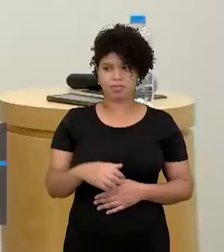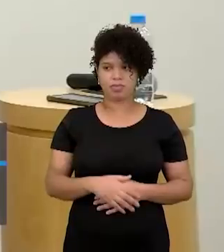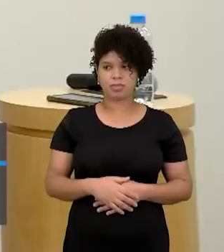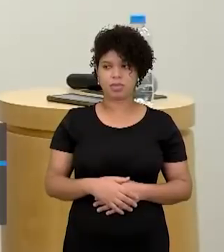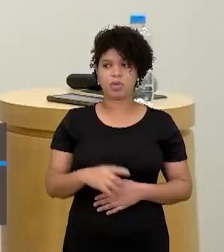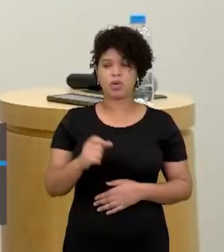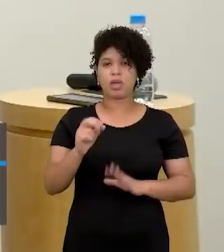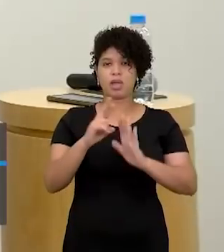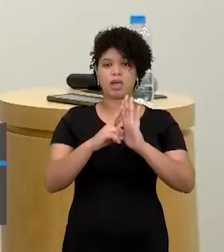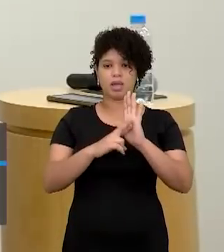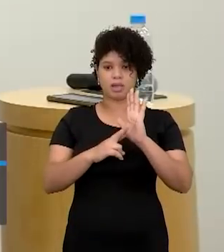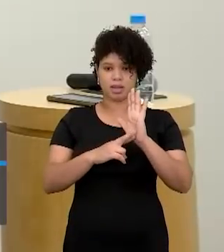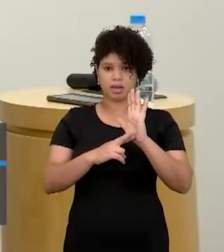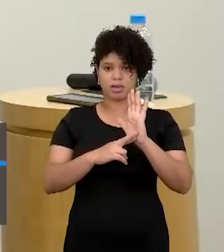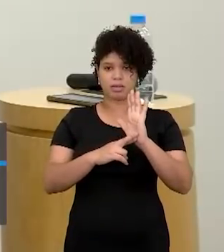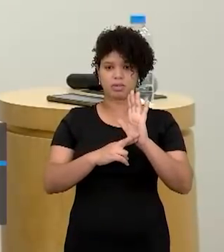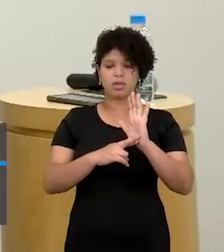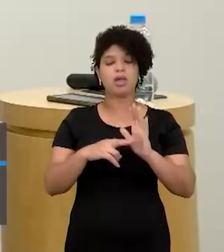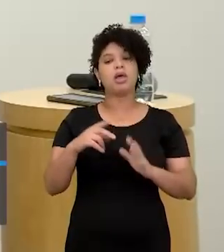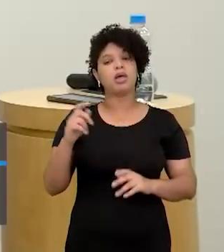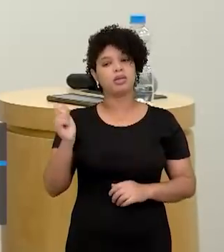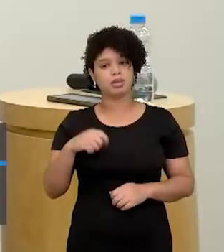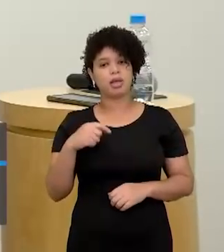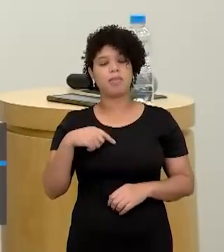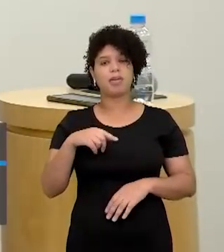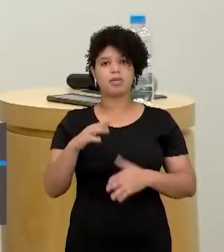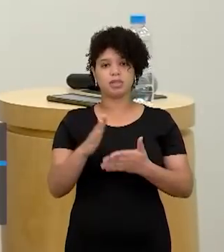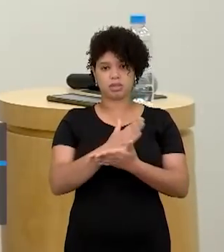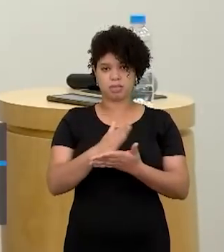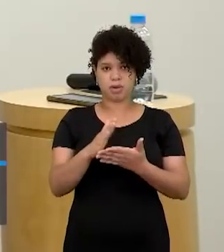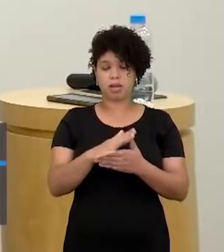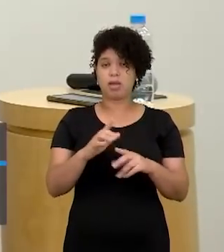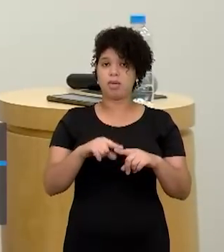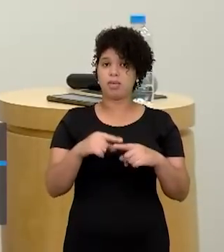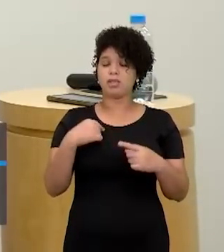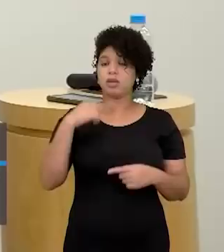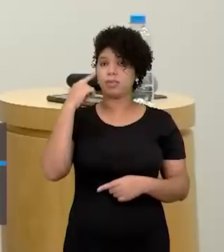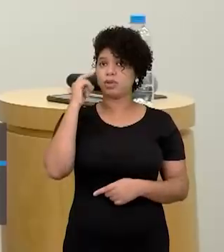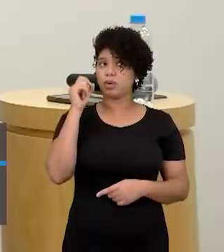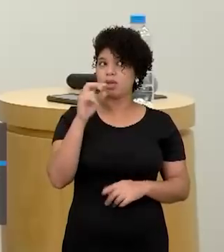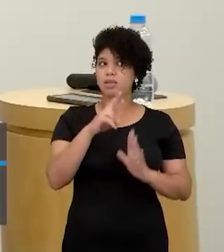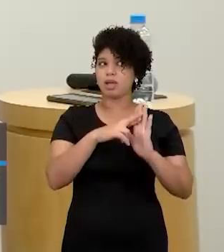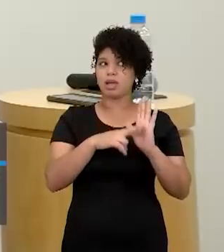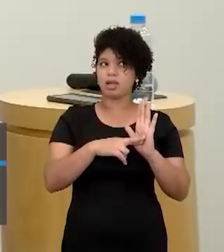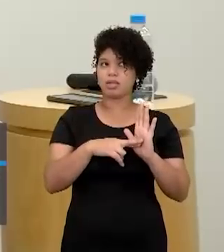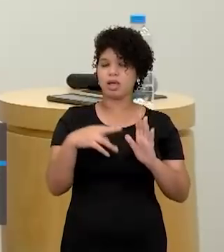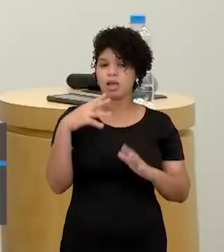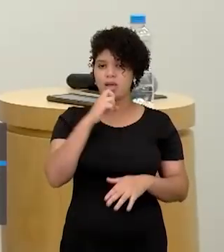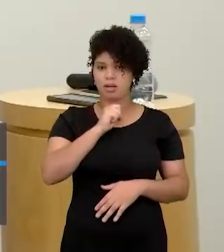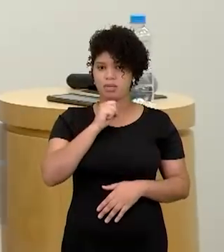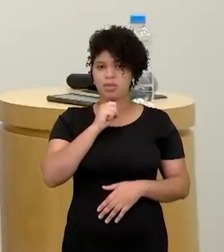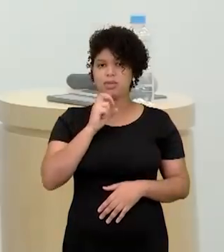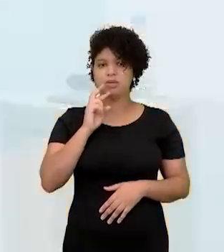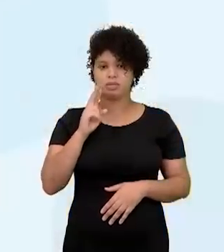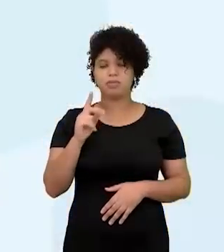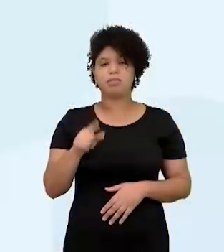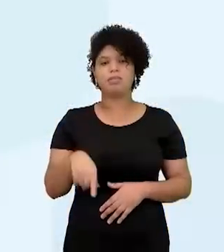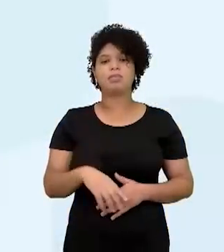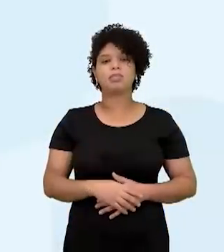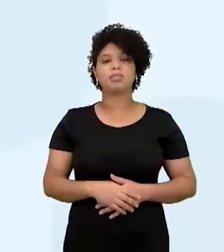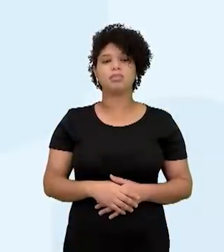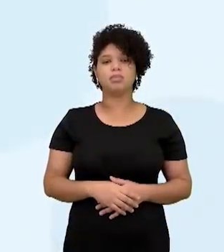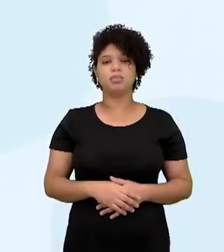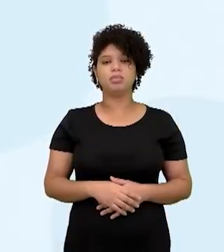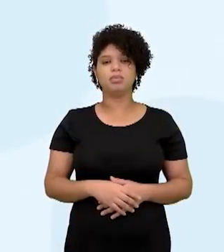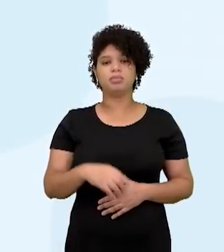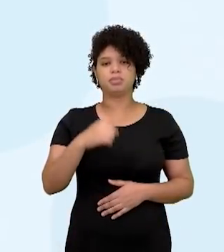uma regrinha para ir mais rápido. Claro, poderia fazer distributiva, tá bom? Mas eu tô pensando na regrinha para tentar ir mais rápido para a resposta. Então, vamos lá.